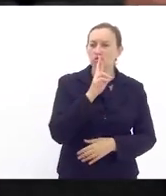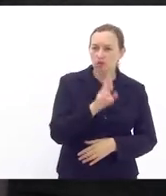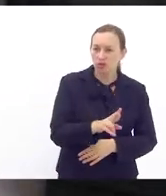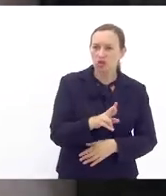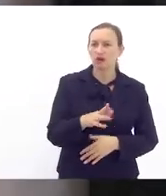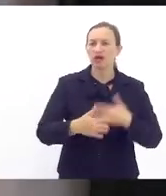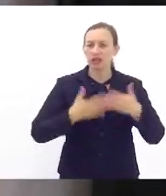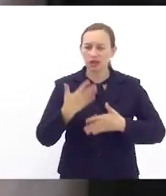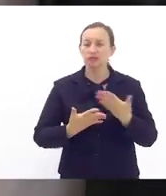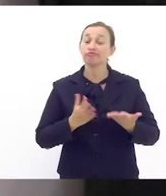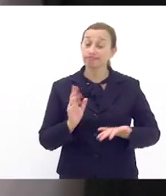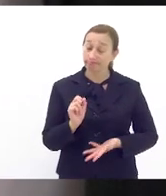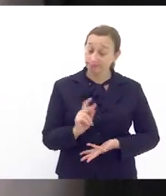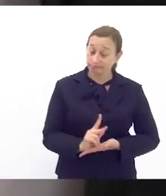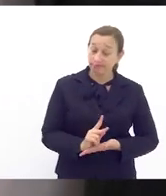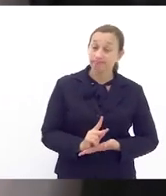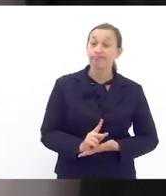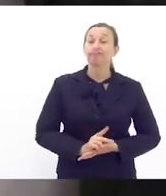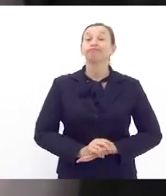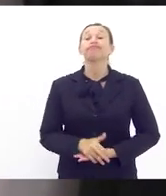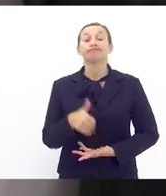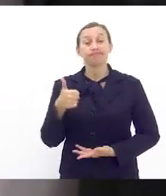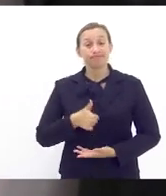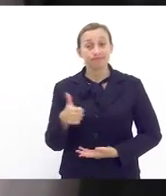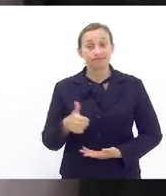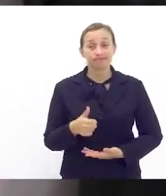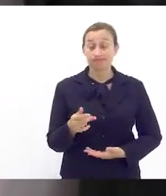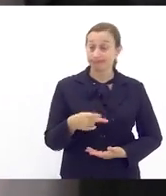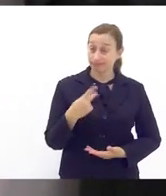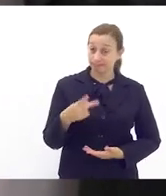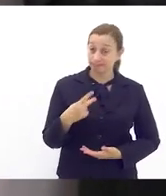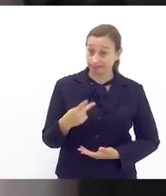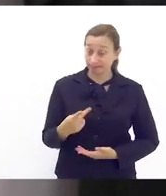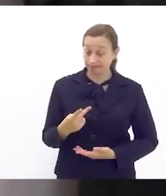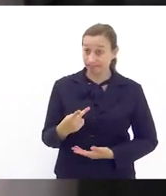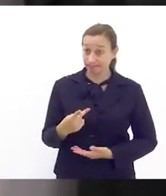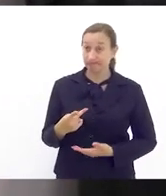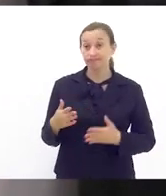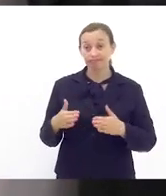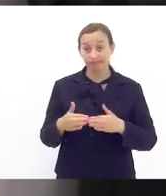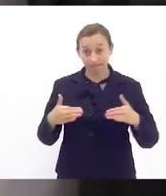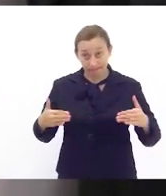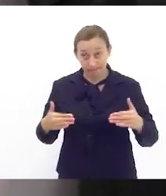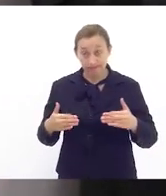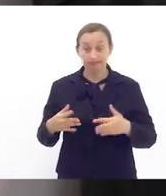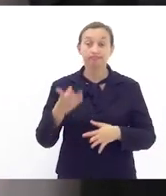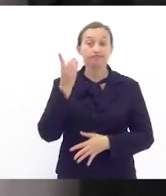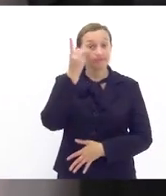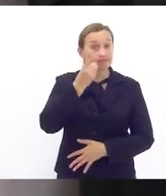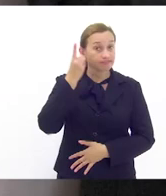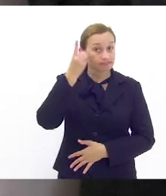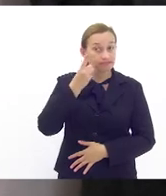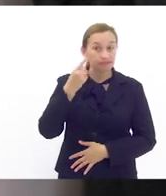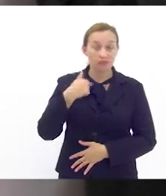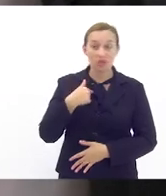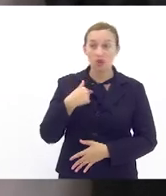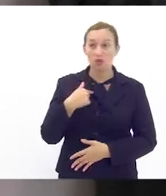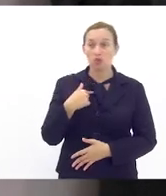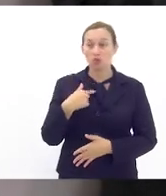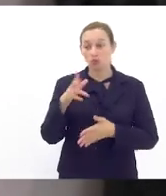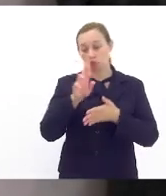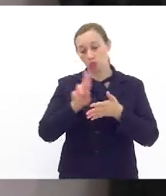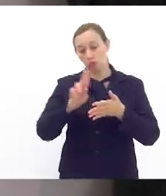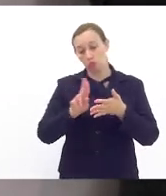bom entrando aqui primeiro na fala eu me permitir Deputado eu vou eu vou eu anotei por